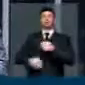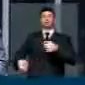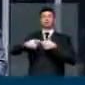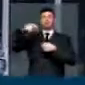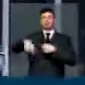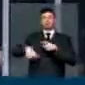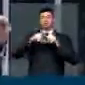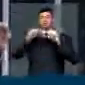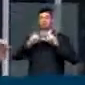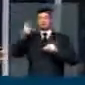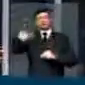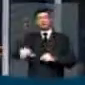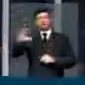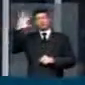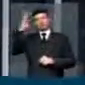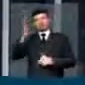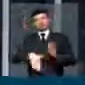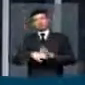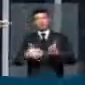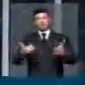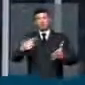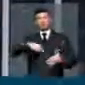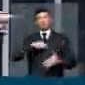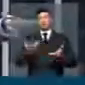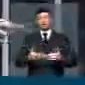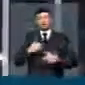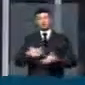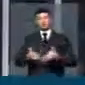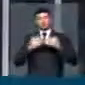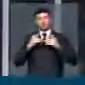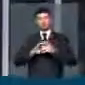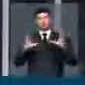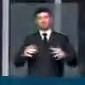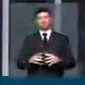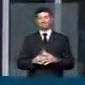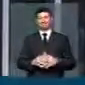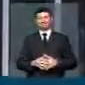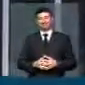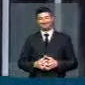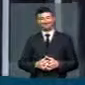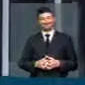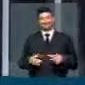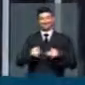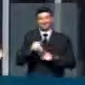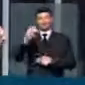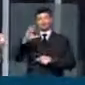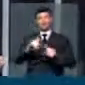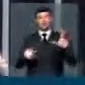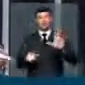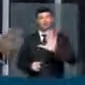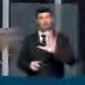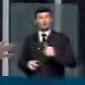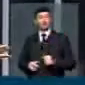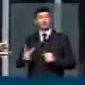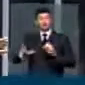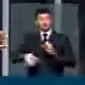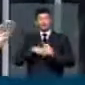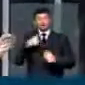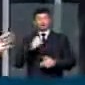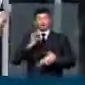se resolver. Agora, nosso pedido era para dispensar, como é feito no PAC. E a nossa emenda